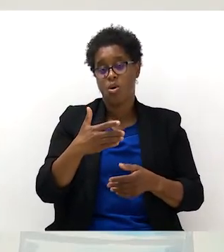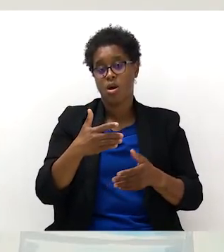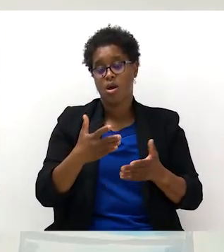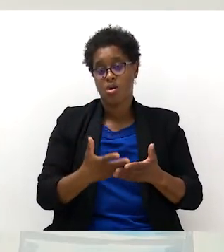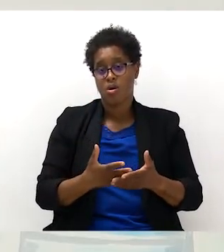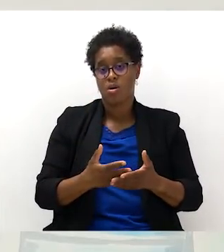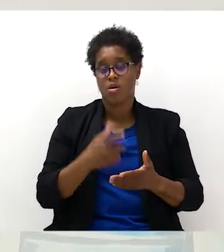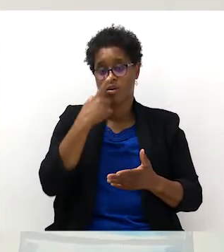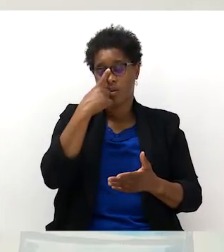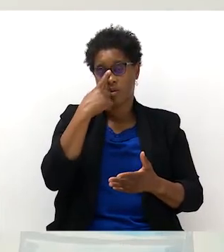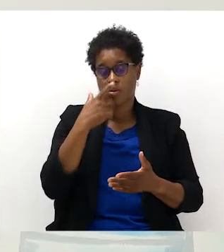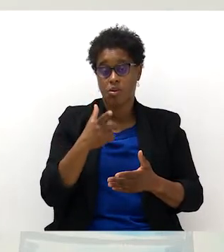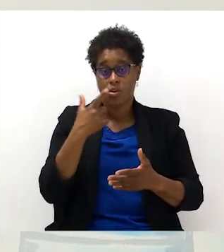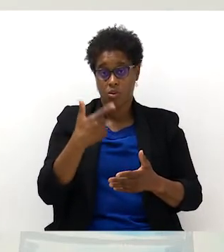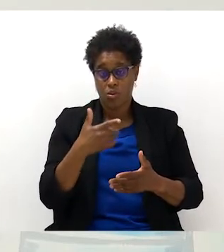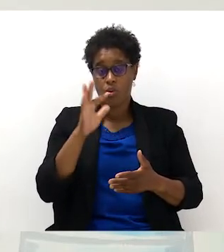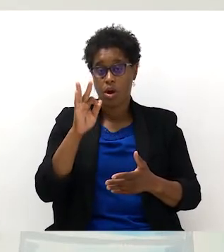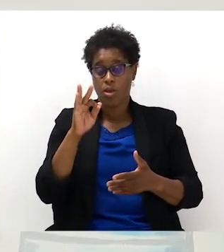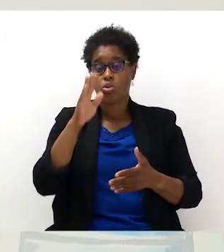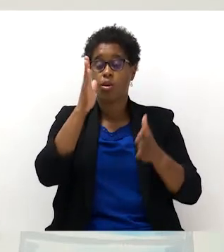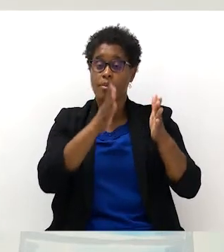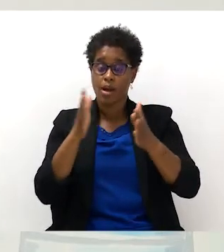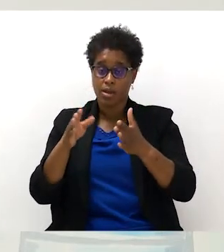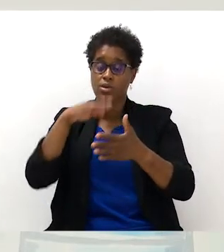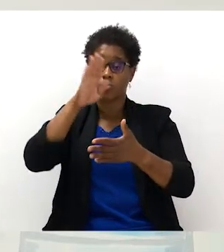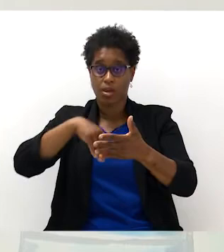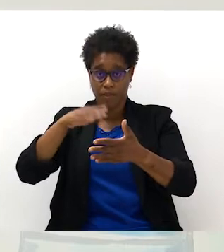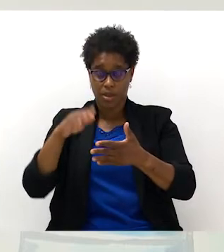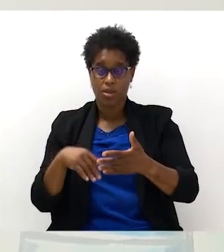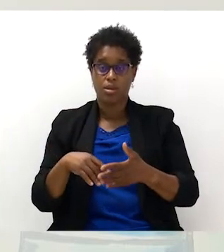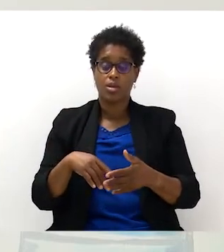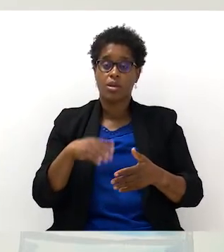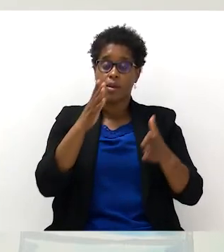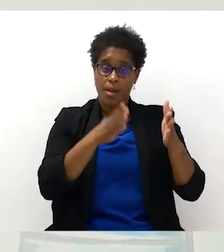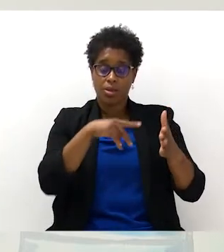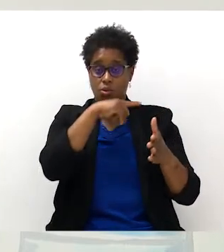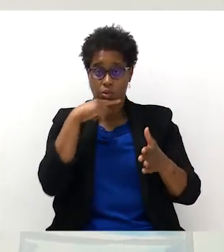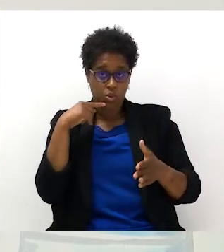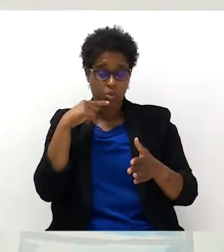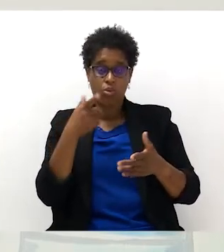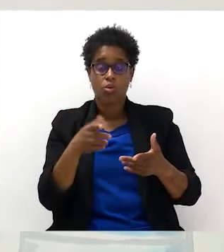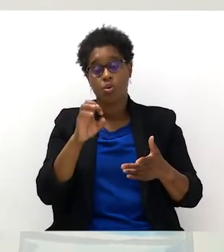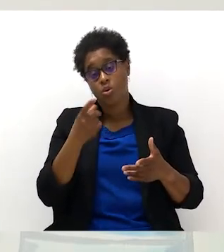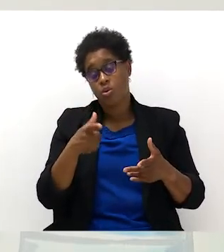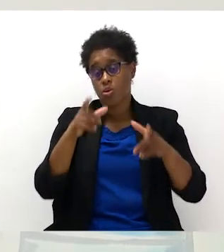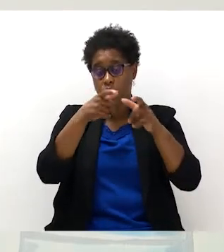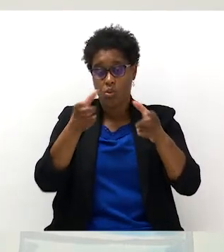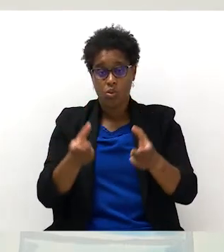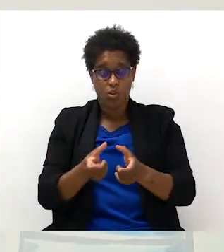parte que vamos pintar. E 4 é a parte que o bolo, o queijo, está